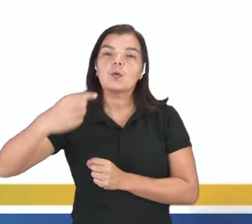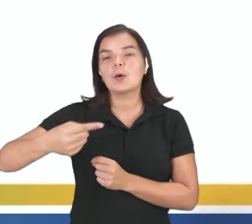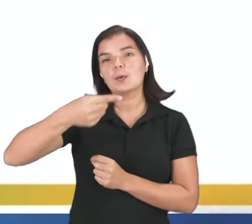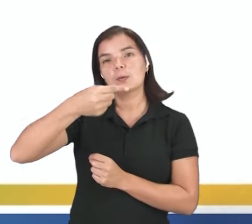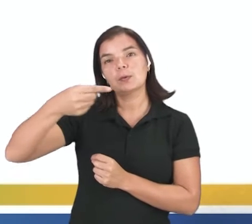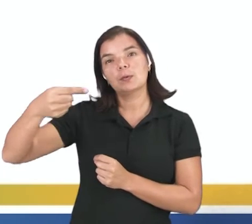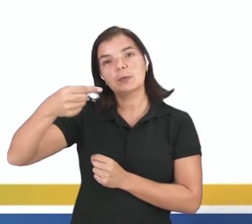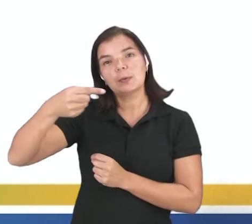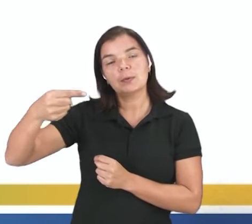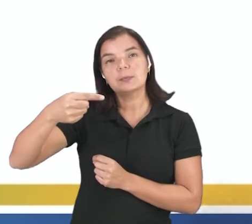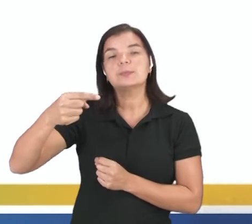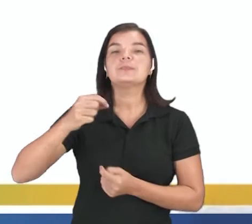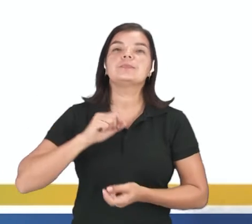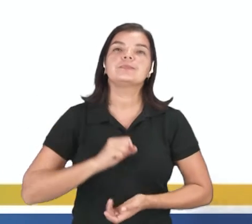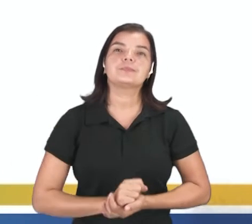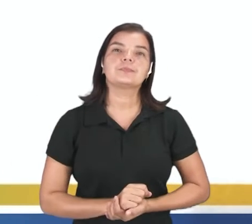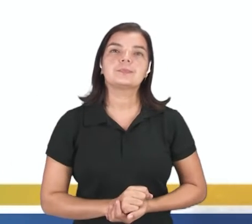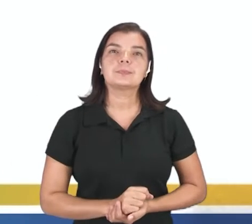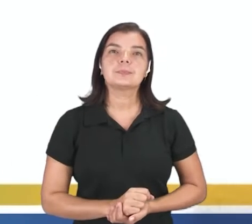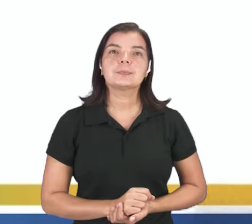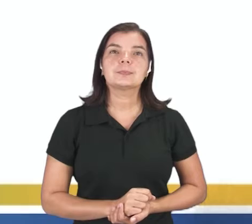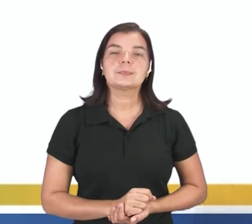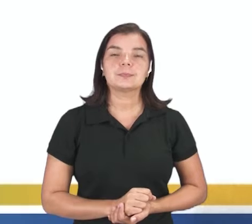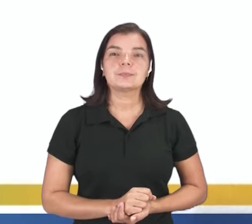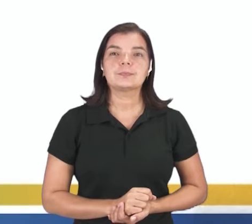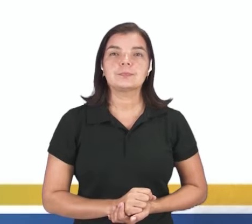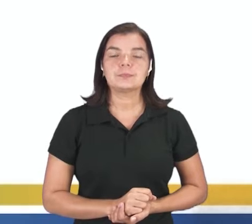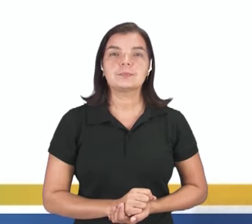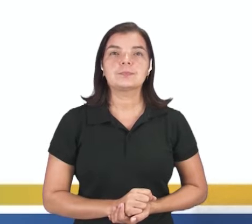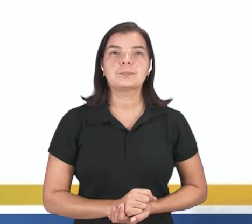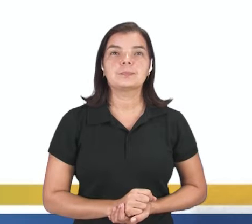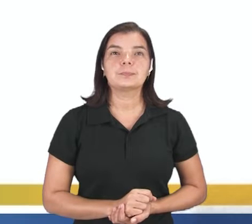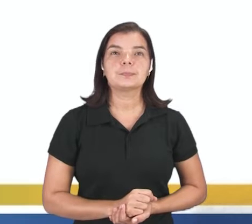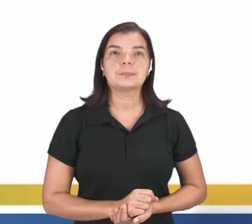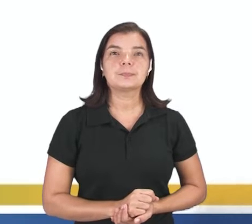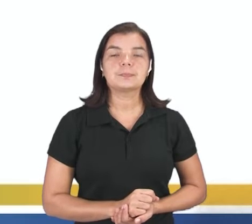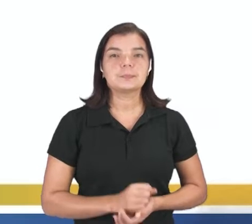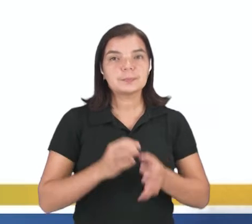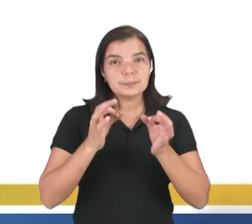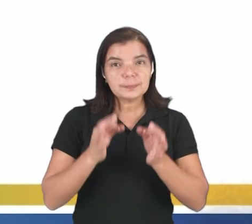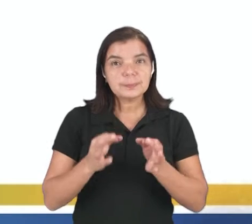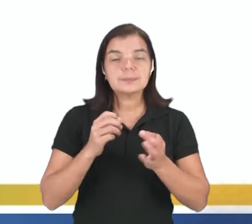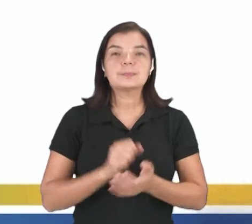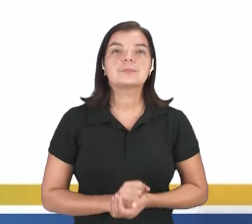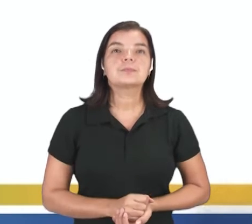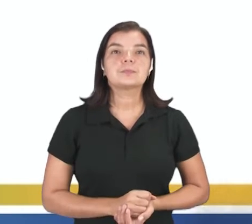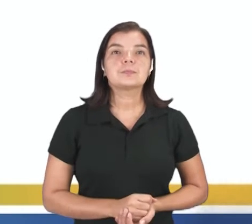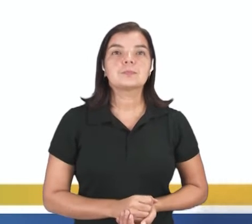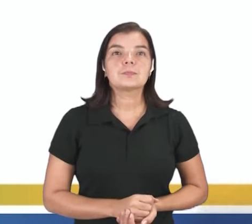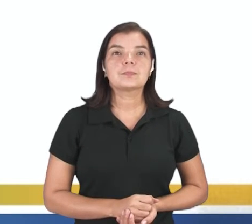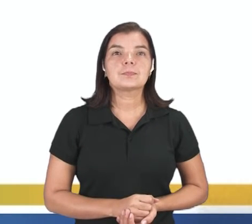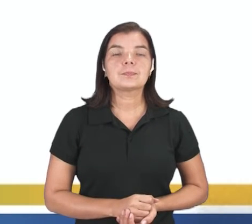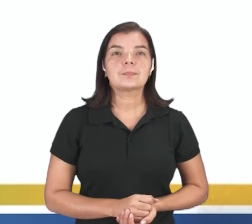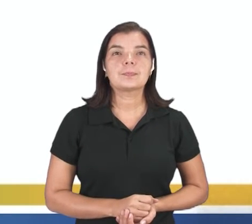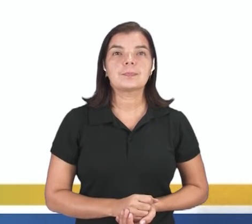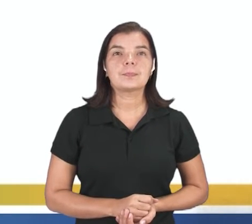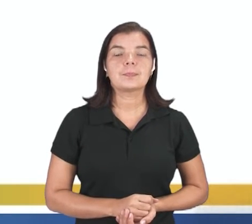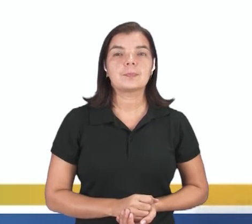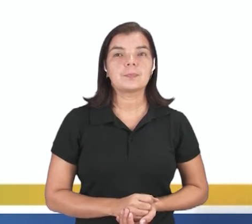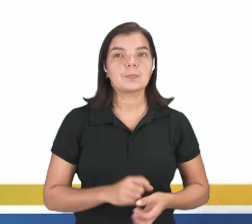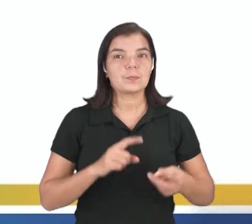o negativo, nós vamos resultar um negativo. Perfeito? Agora vamos para